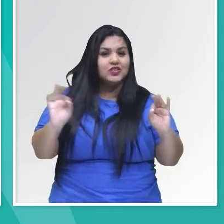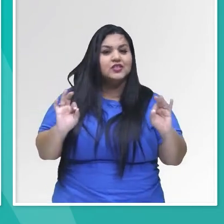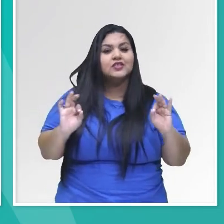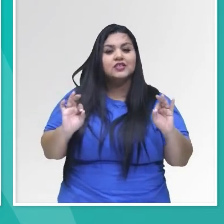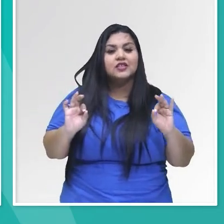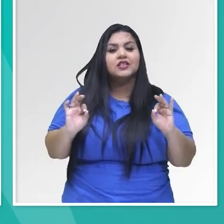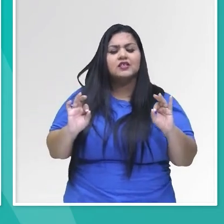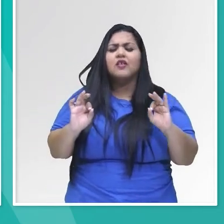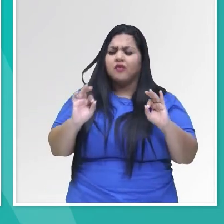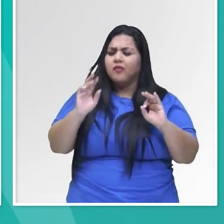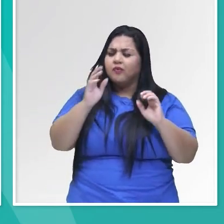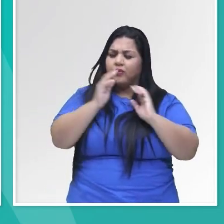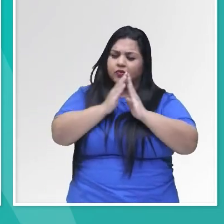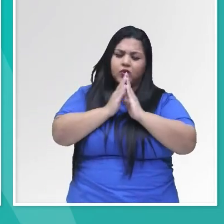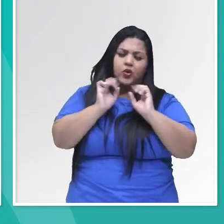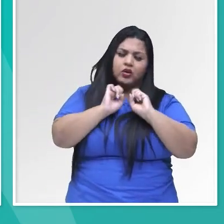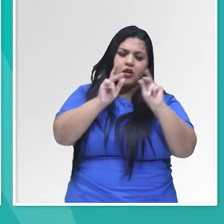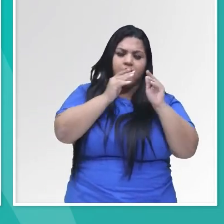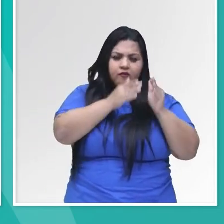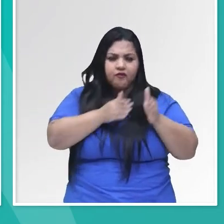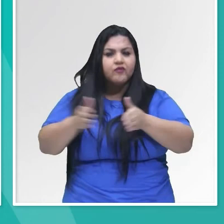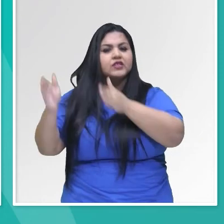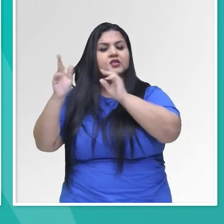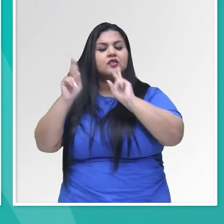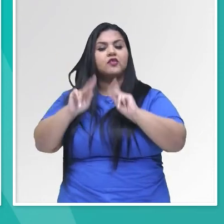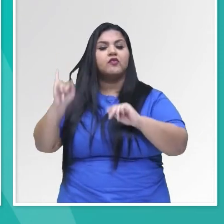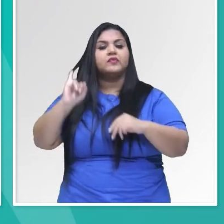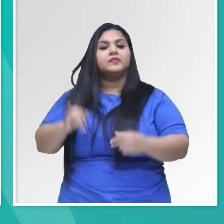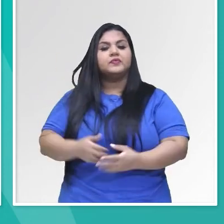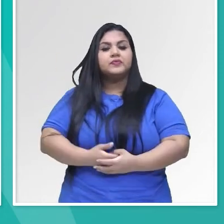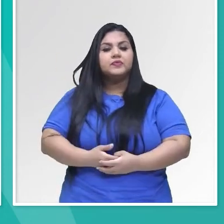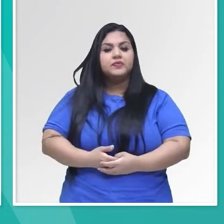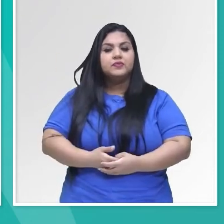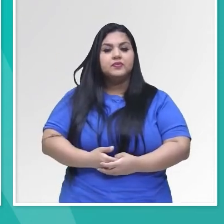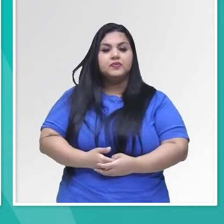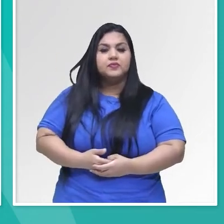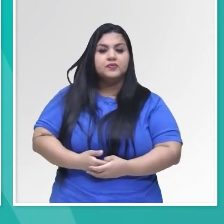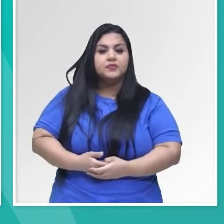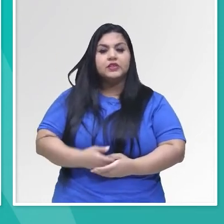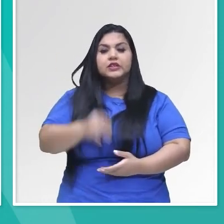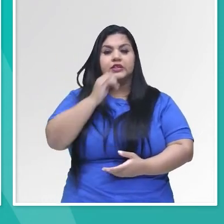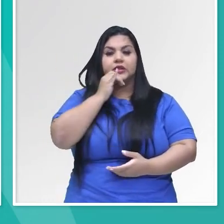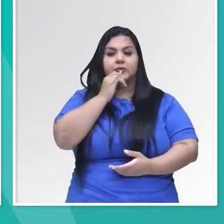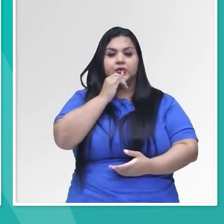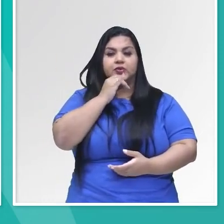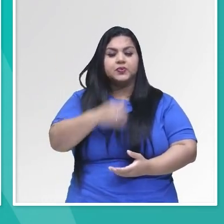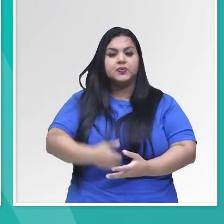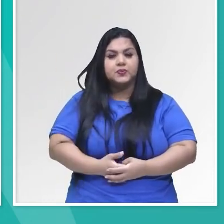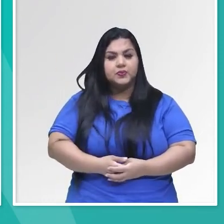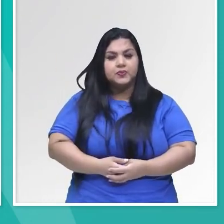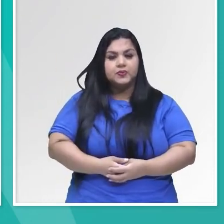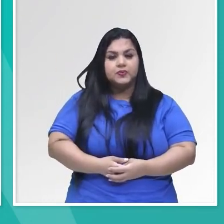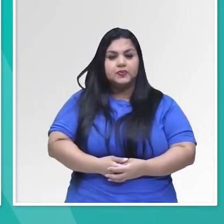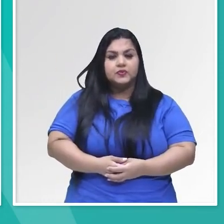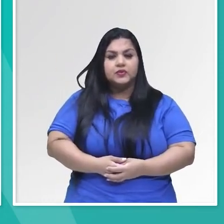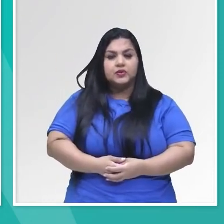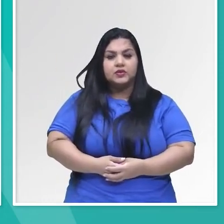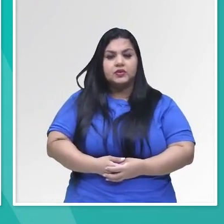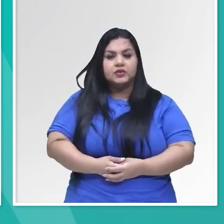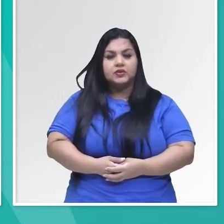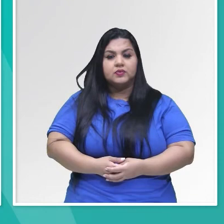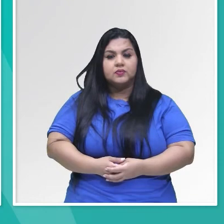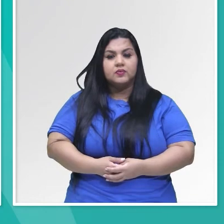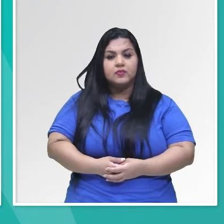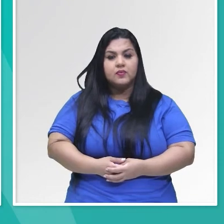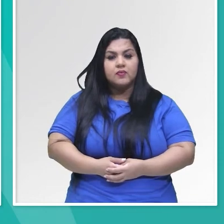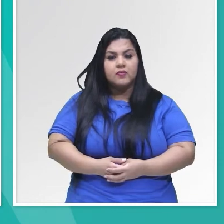vai avançando, vai avançando. Agora, olha que interessante os exemplos que nós temos agora. Olha os exemplos. Observa um a